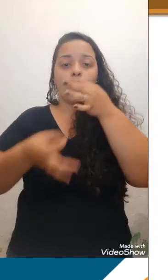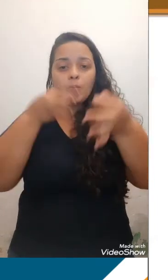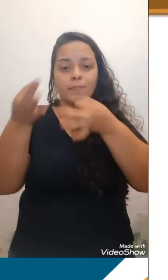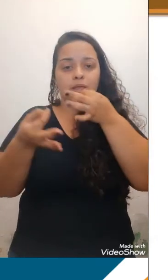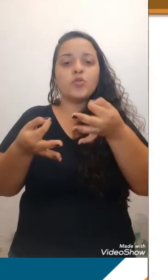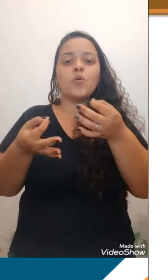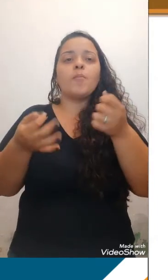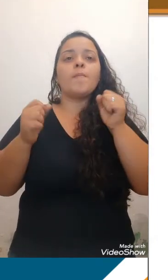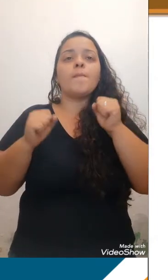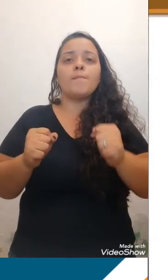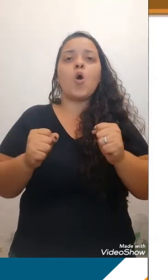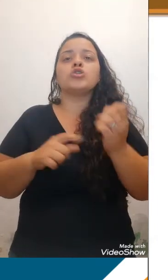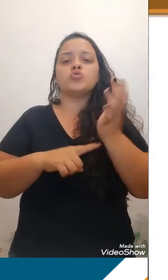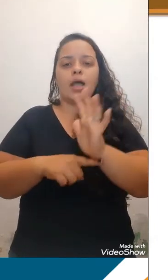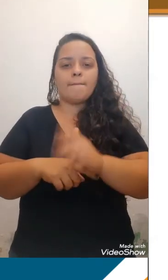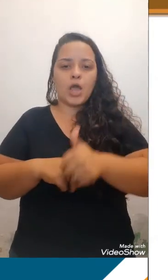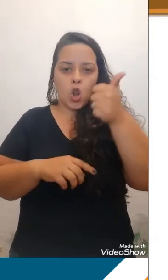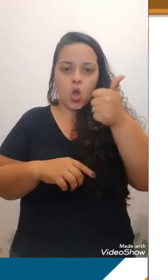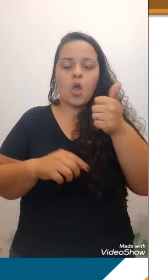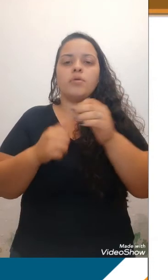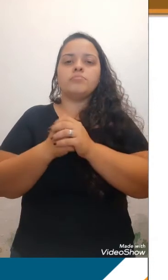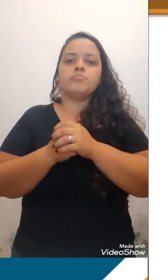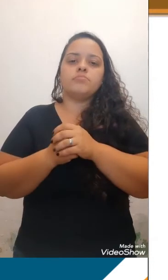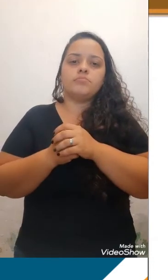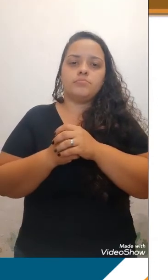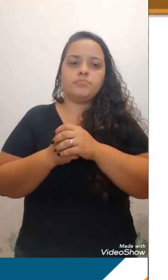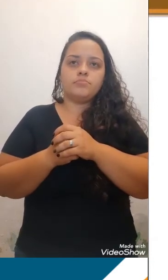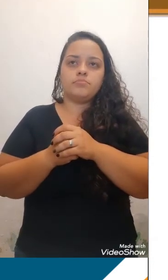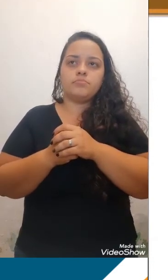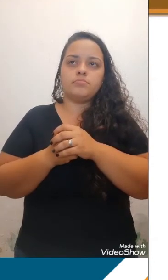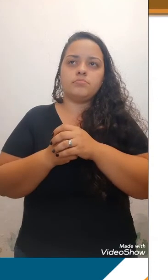de argumento poderia se sair melhor?